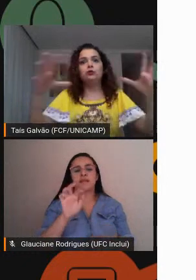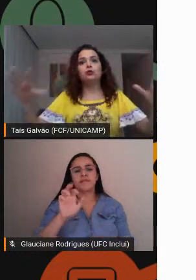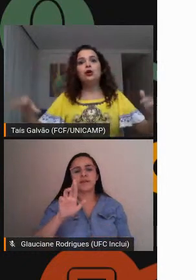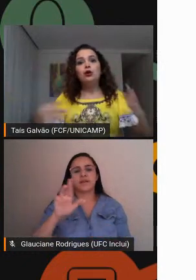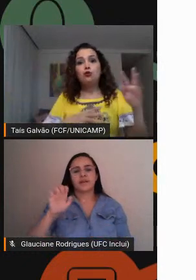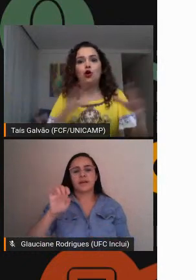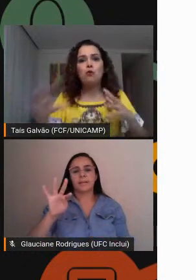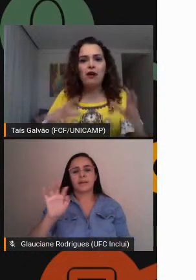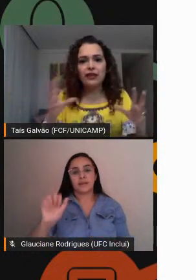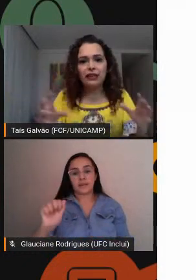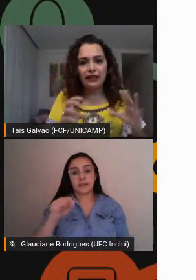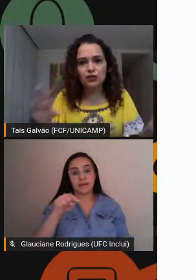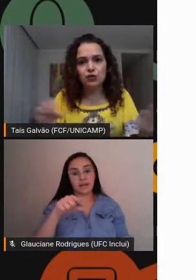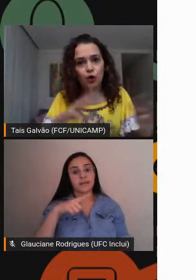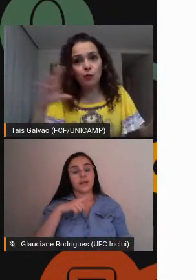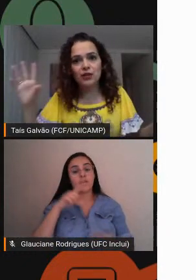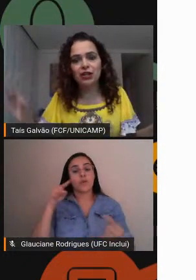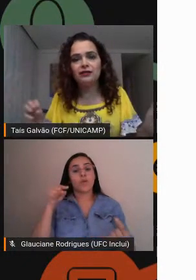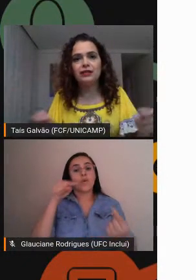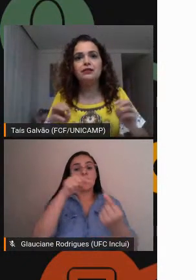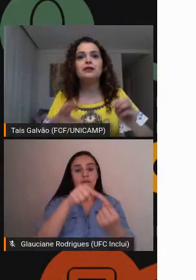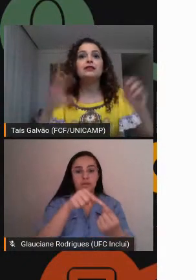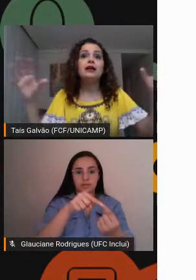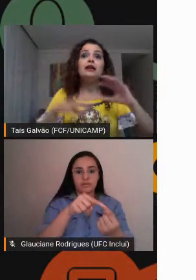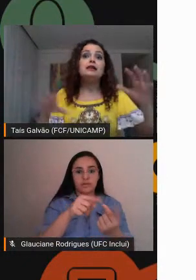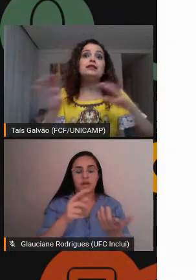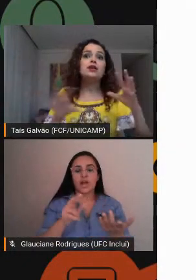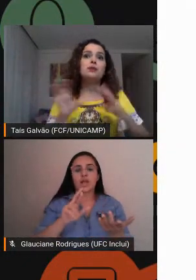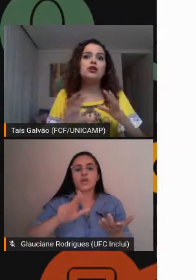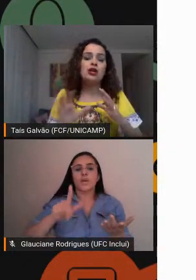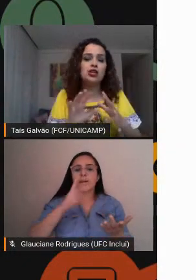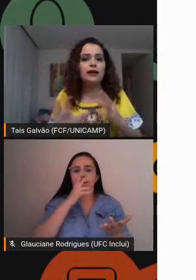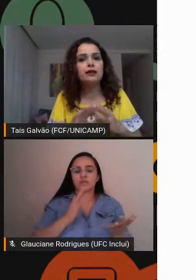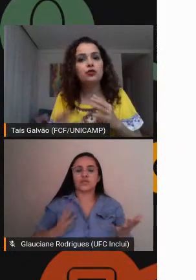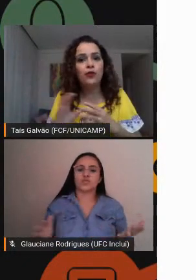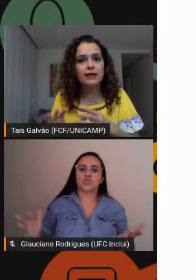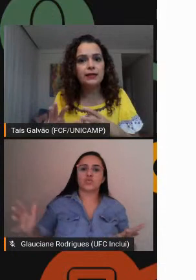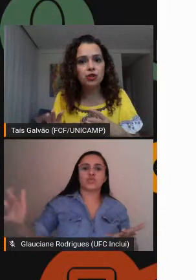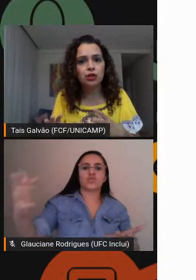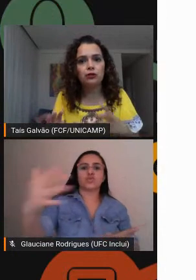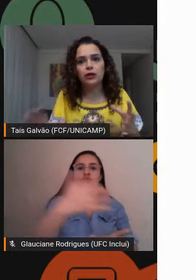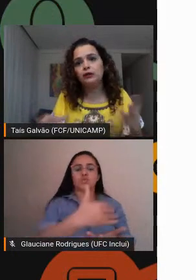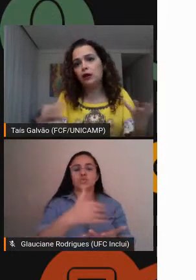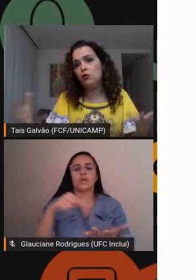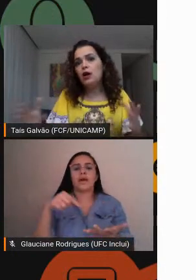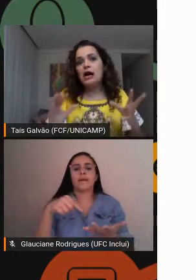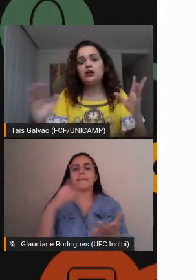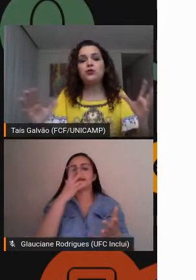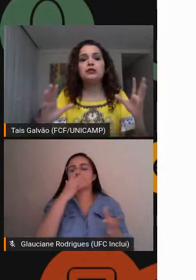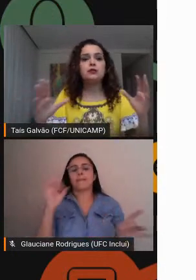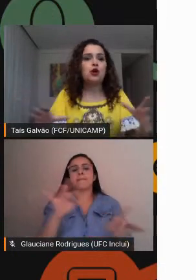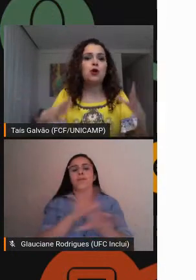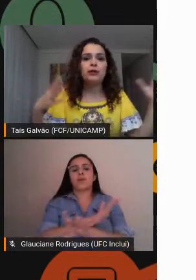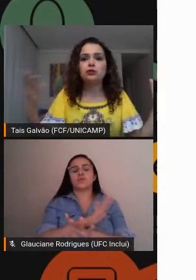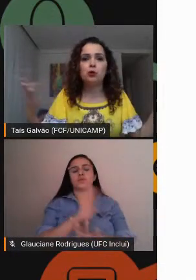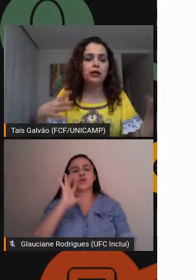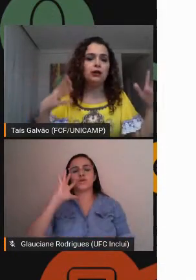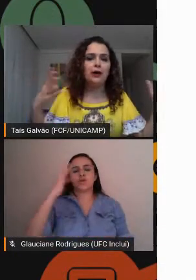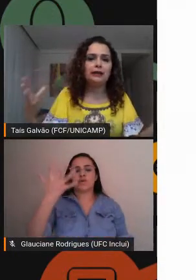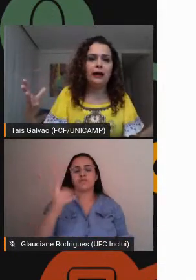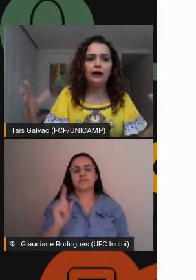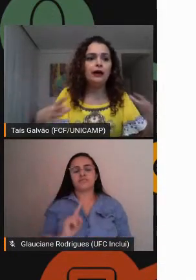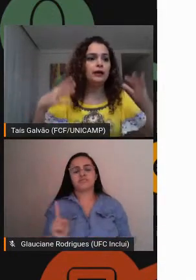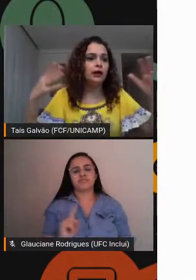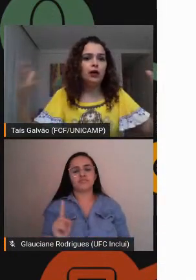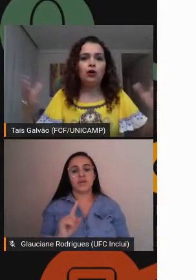juntar tudo como uma verdadeira sopa de letrinhas e simplesmente achar que isso faz sentido, né? Então, às vezes, para uma pessoa